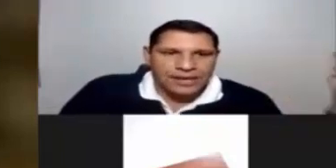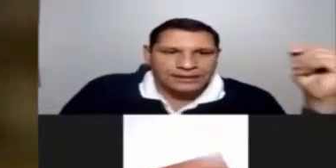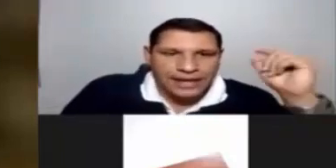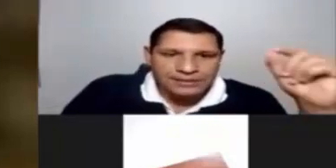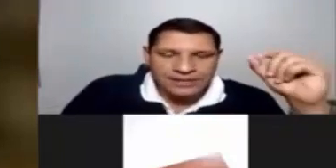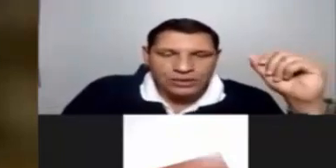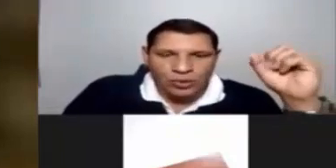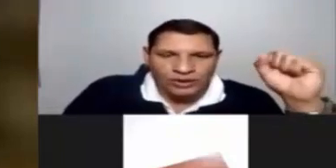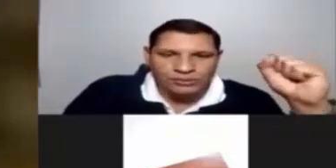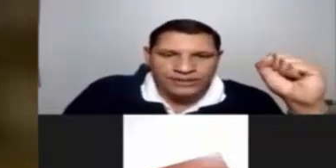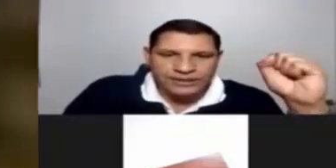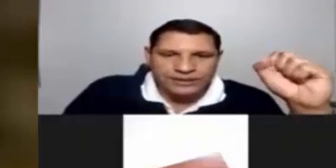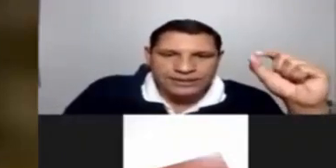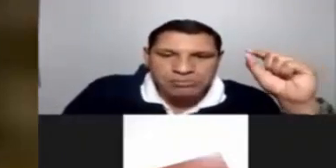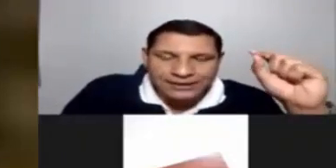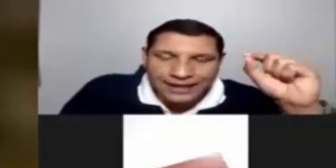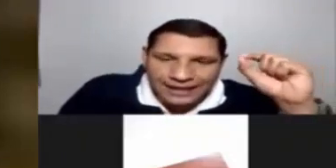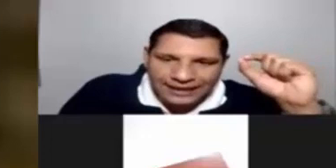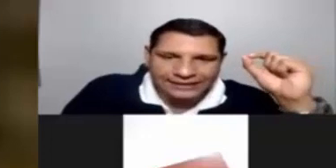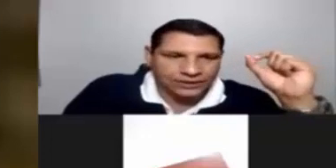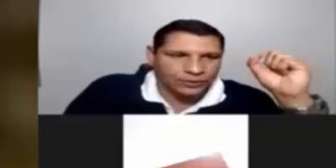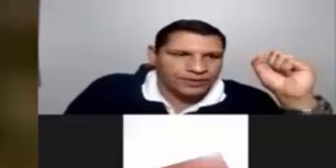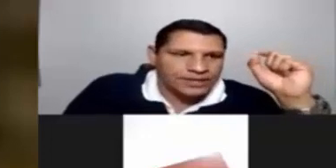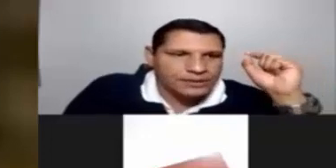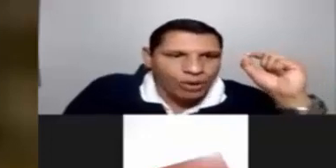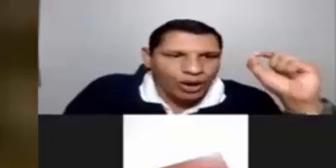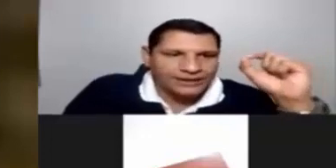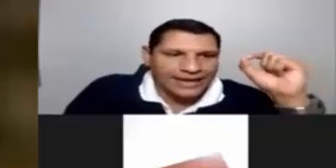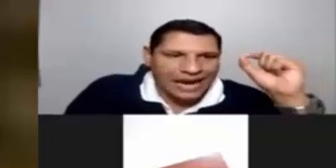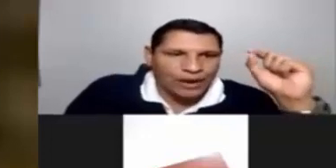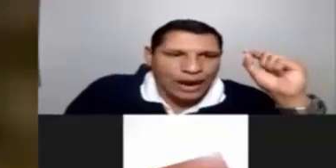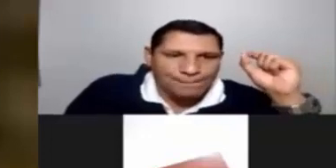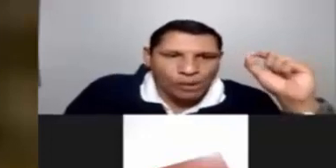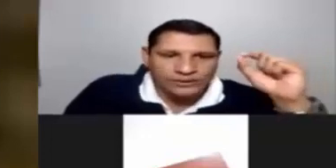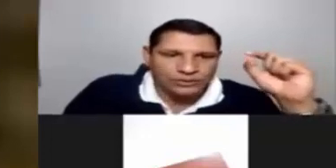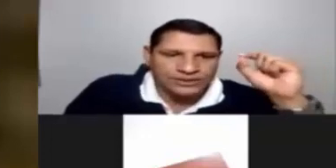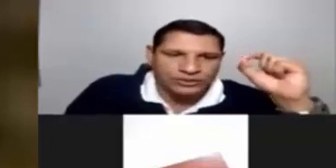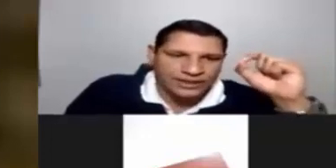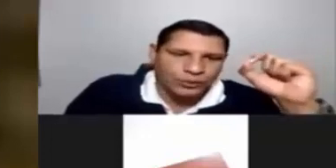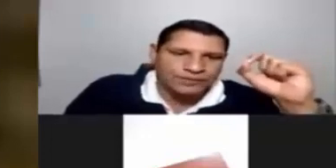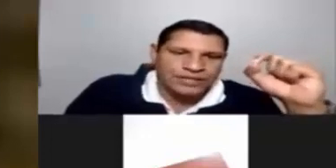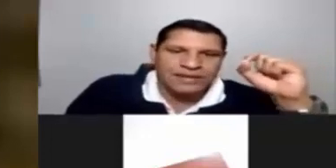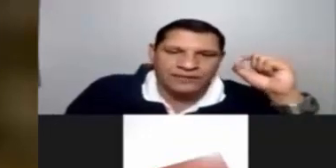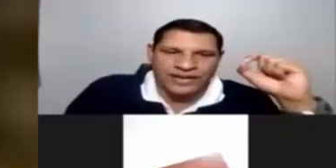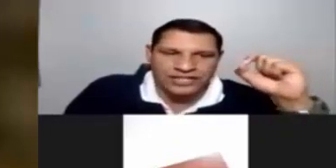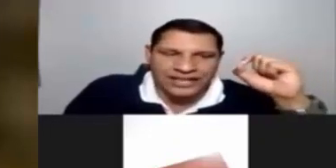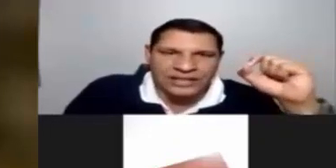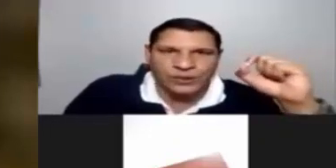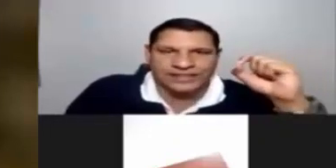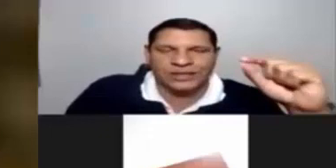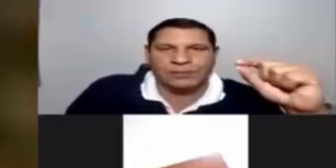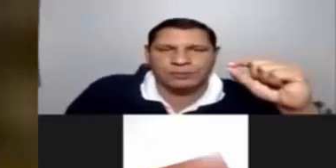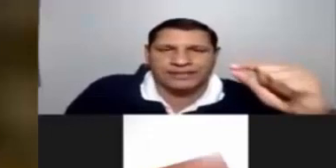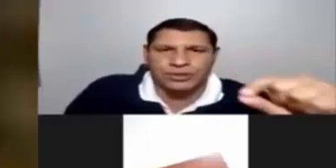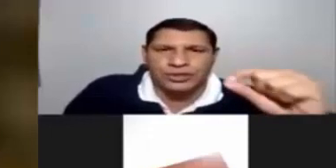tá? Tem misericórdia de mim e manda a Lázaro, que mole na água a ponta do seu dedo e me refresque a